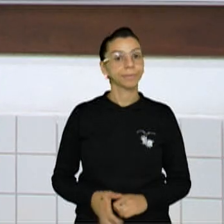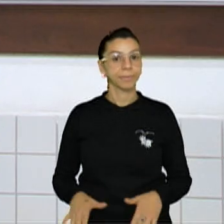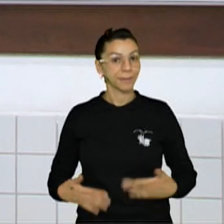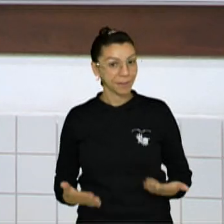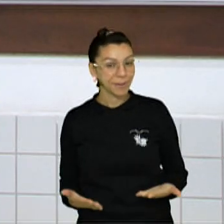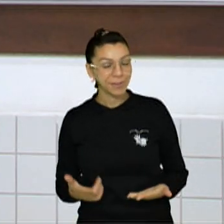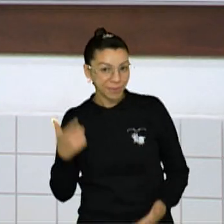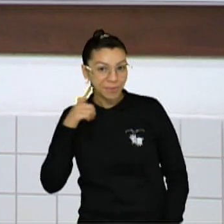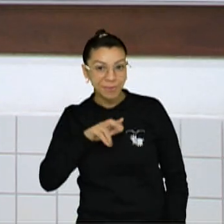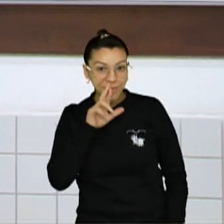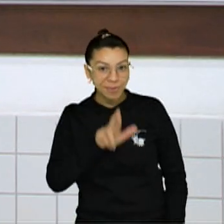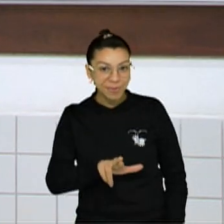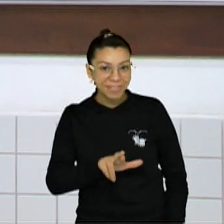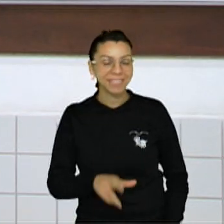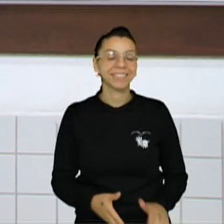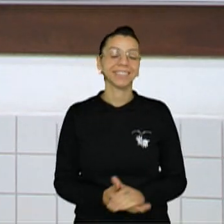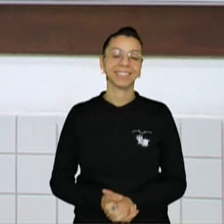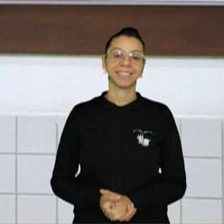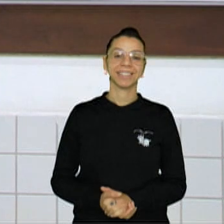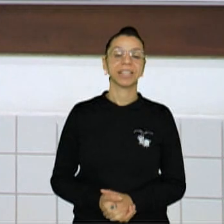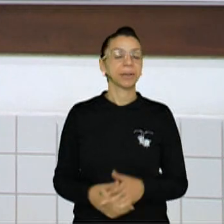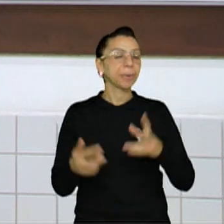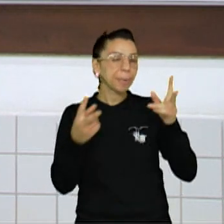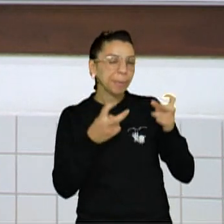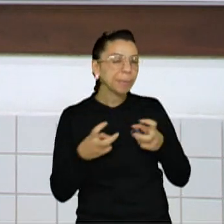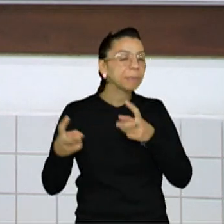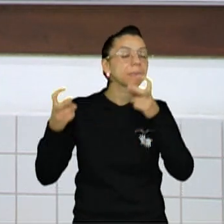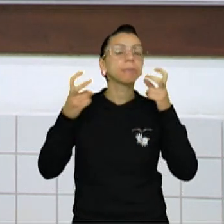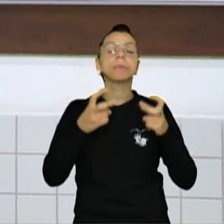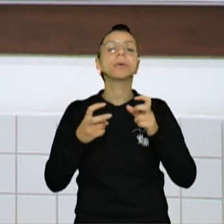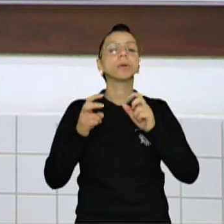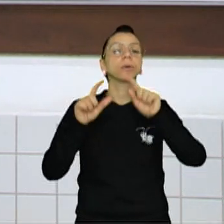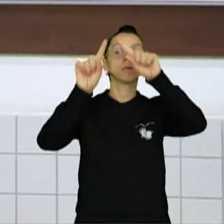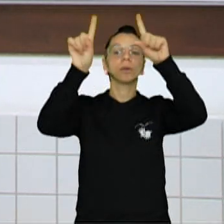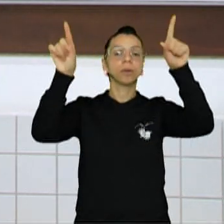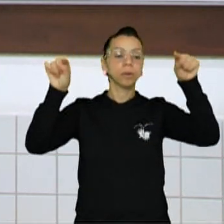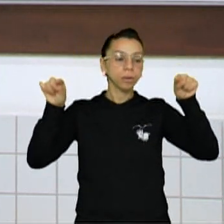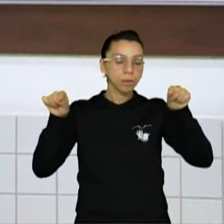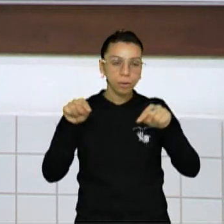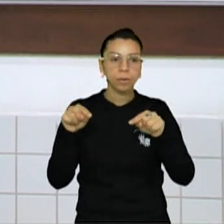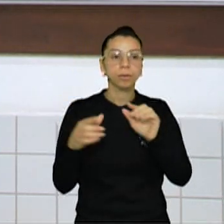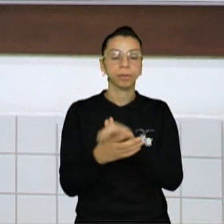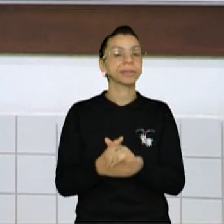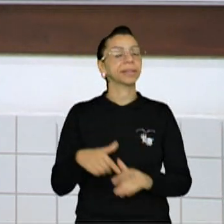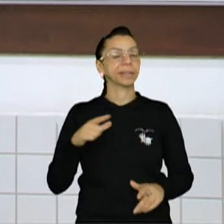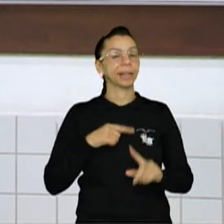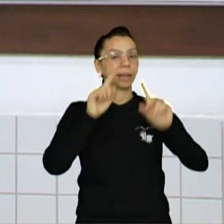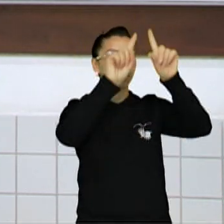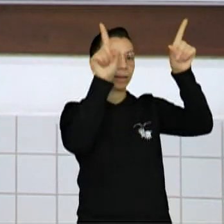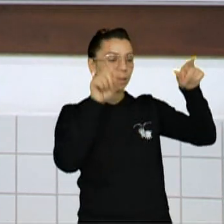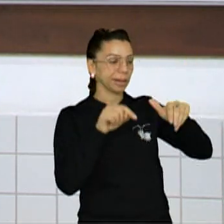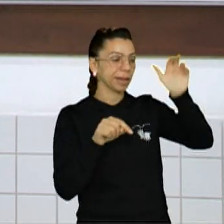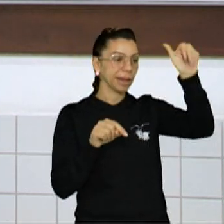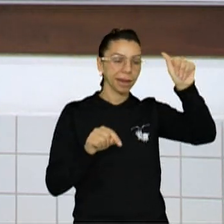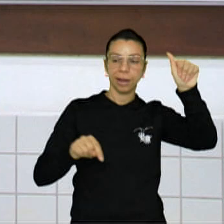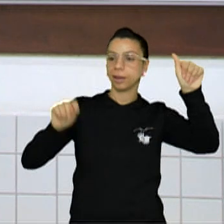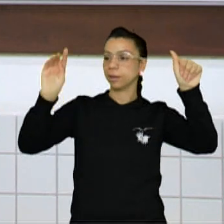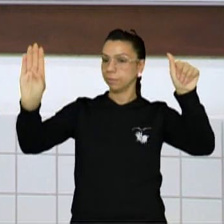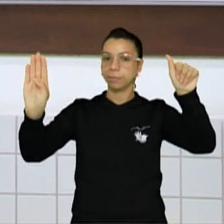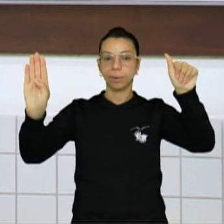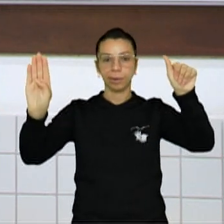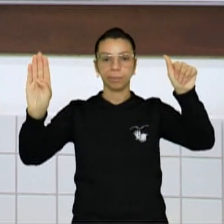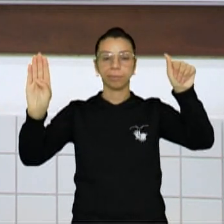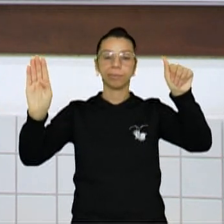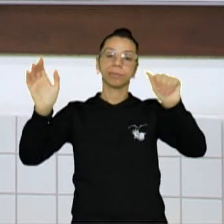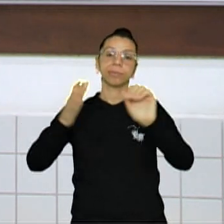E aí, conseguiram? Conseguiram observar ali nas matrizes, eu coloquei duas, né? Matriz A e B, né?